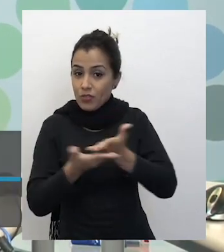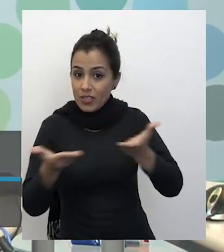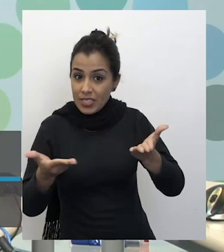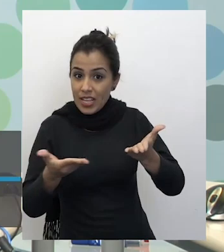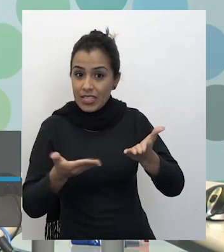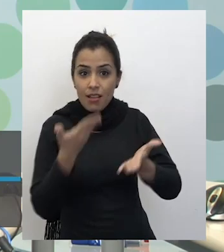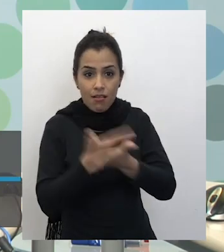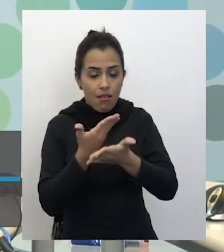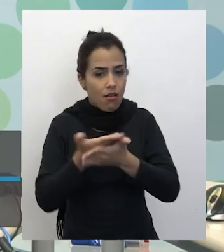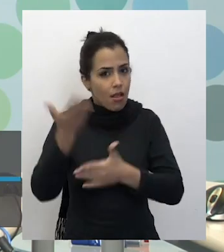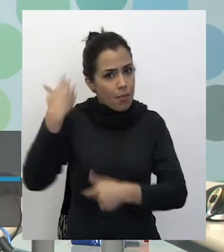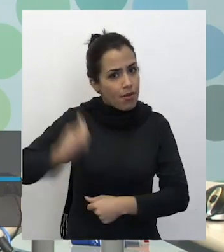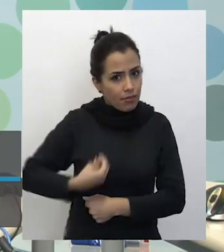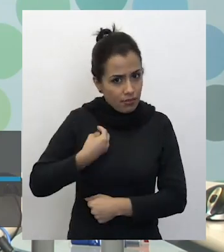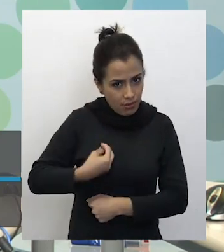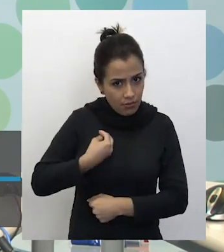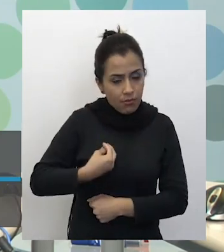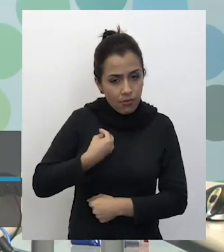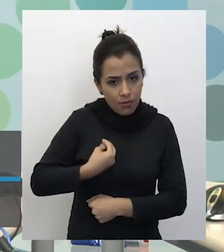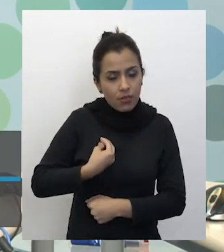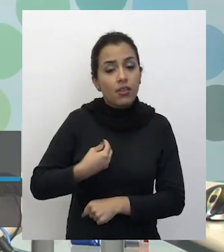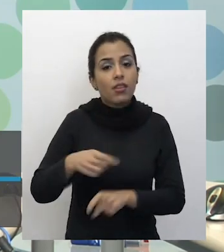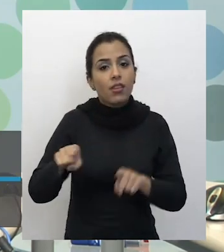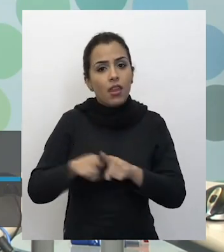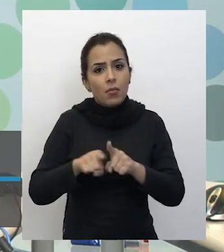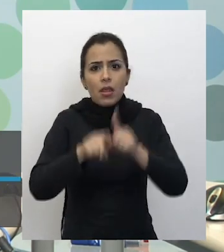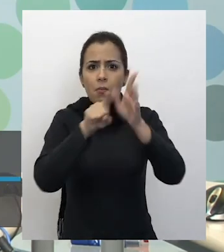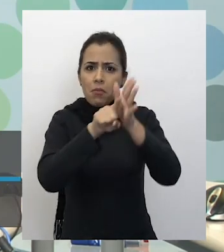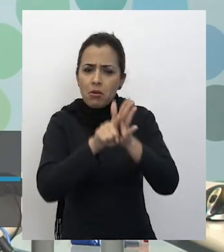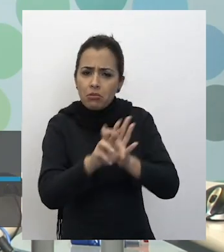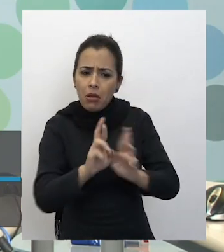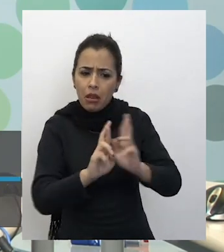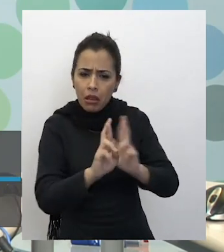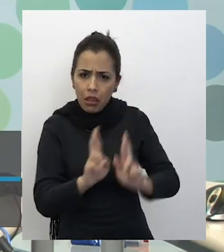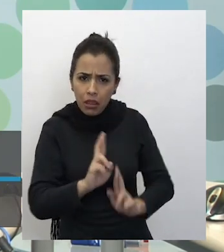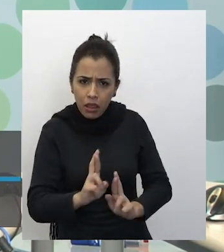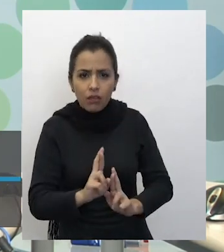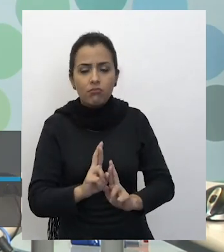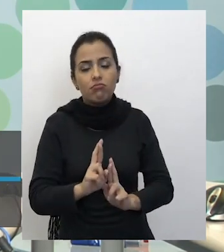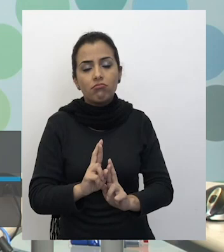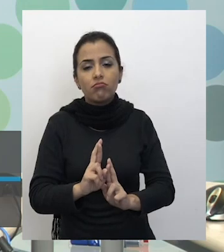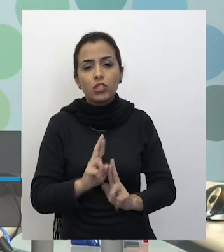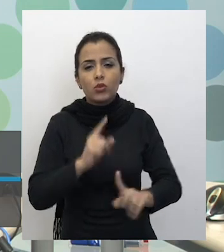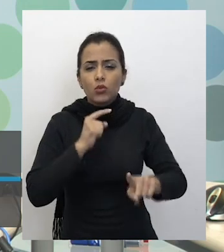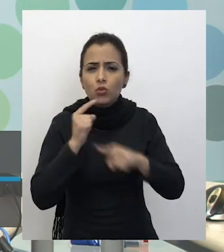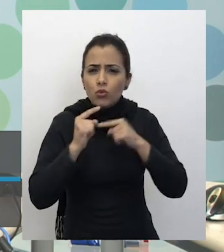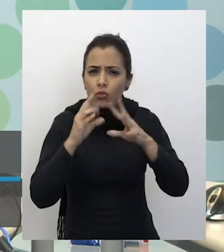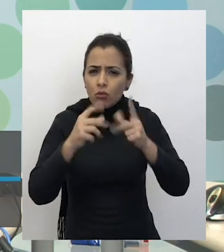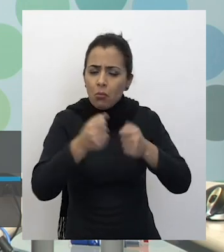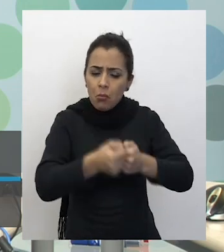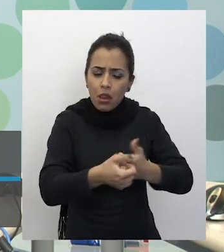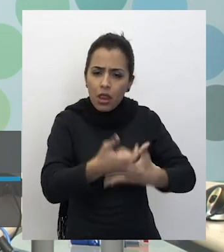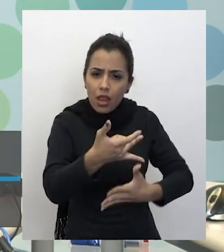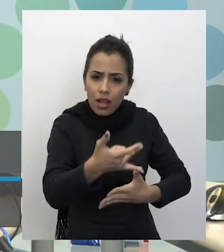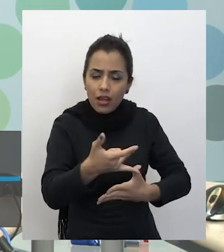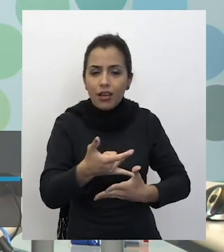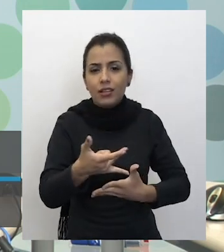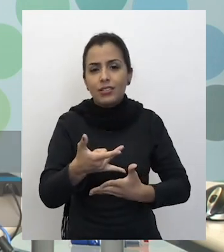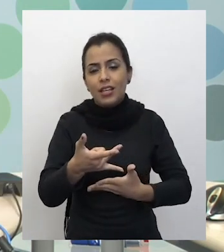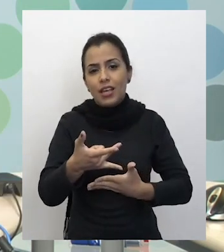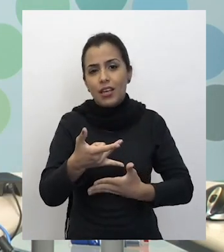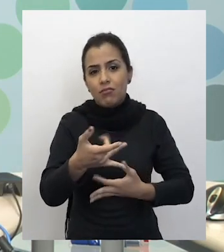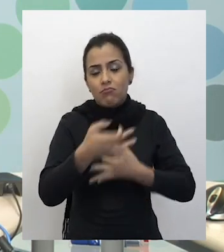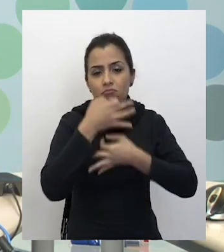da aula passada, participando muito das perguntas, das interações, colocando dúvida, dando aí as colaborações,